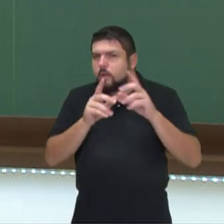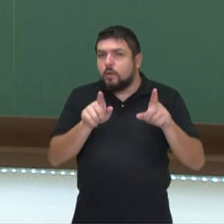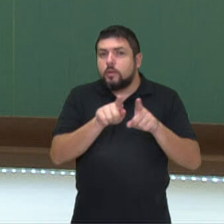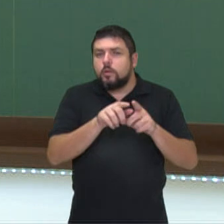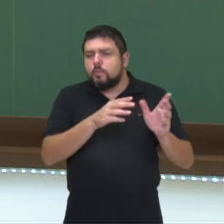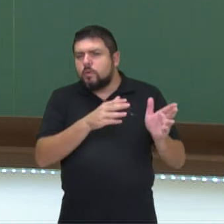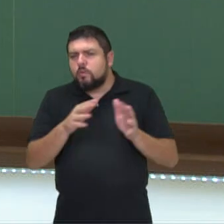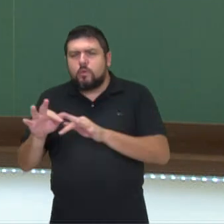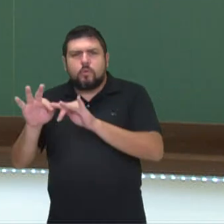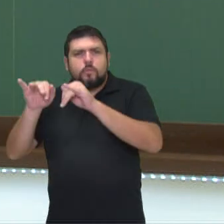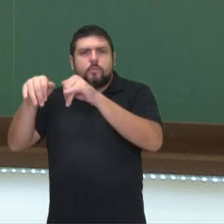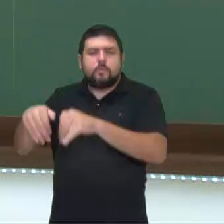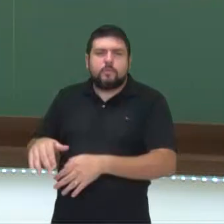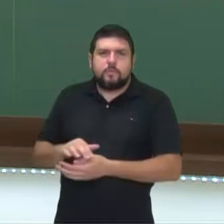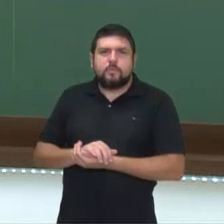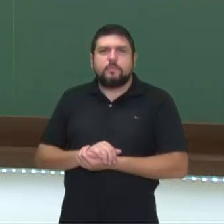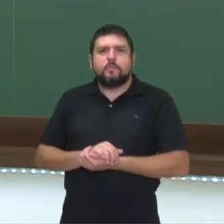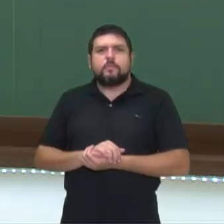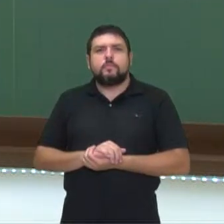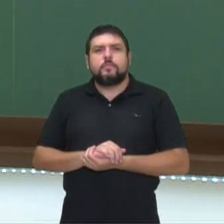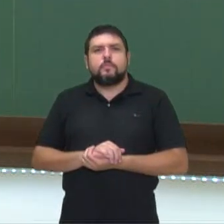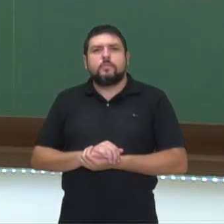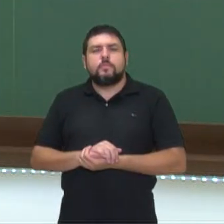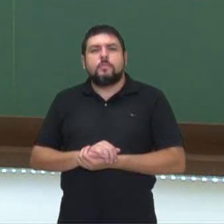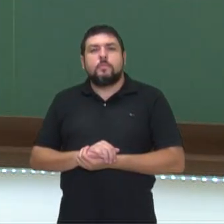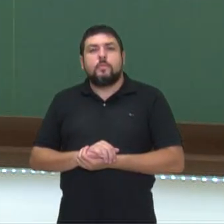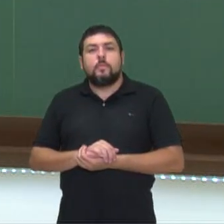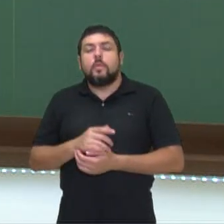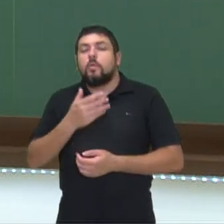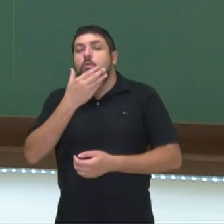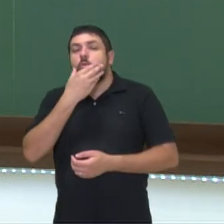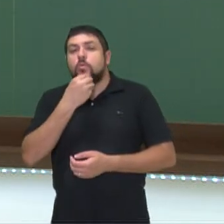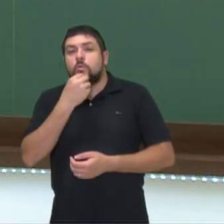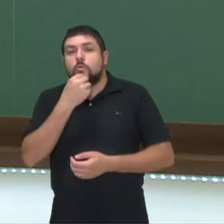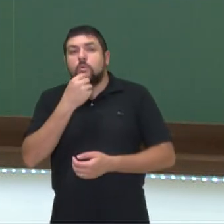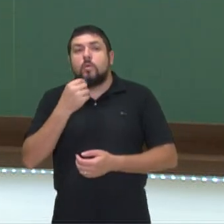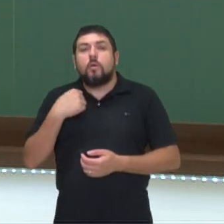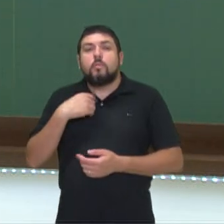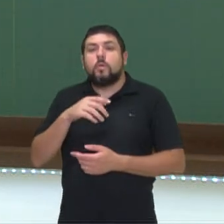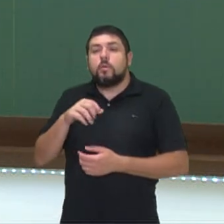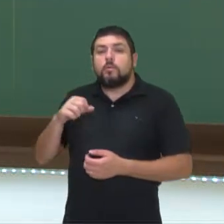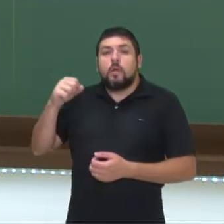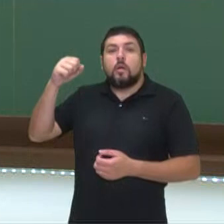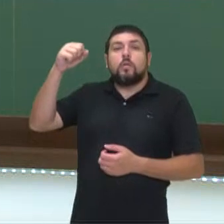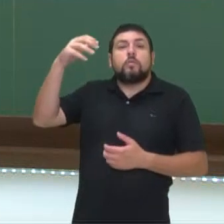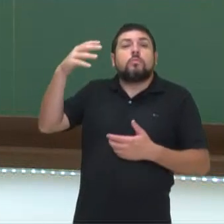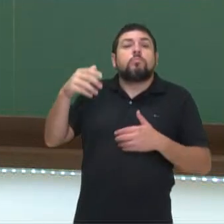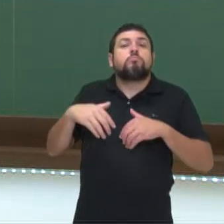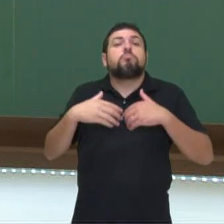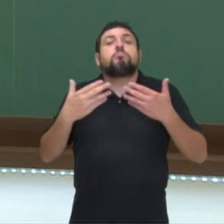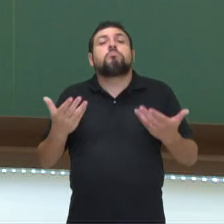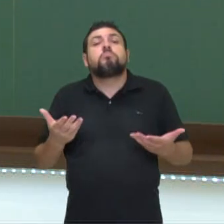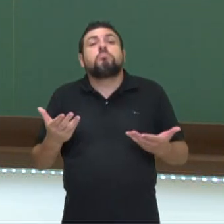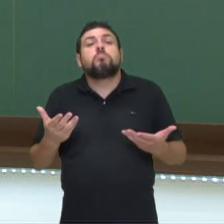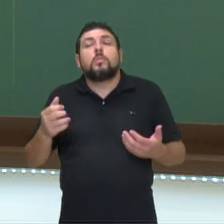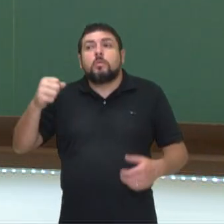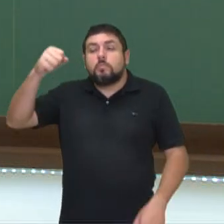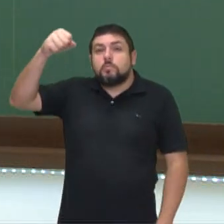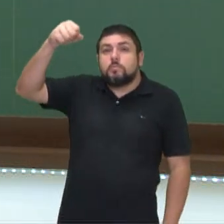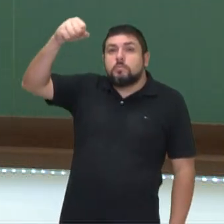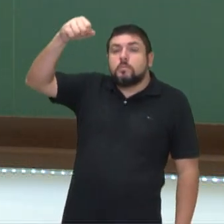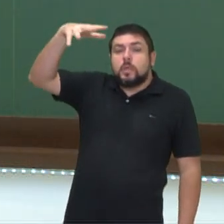conclusão desse conflito que você vai criar. O que vai acontecer quando a luz acendeu?